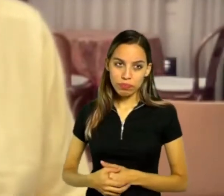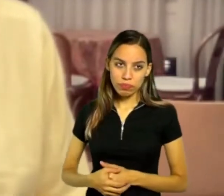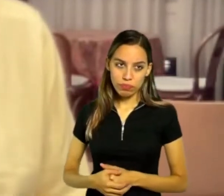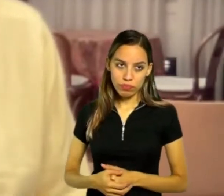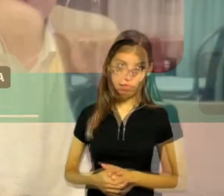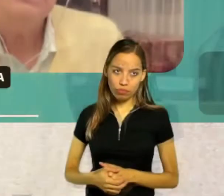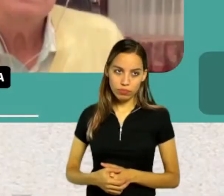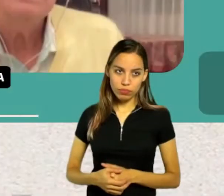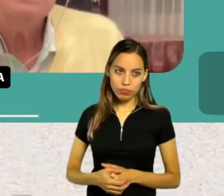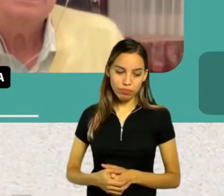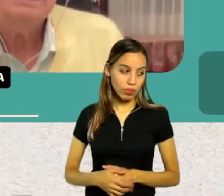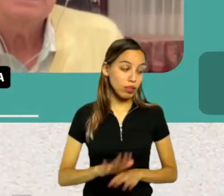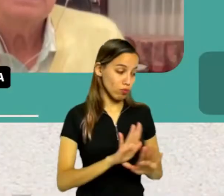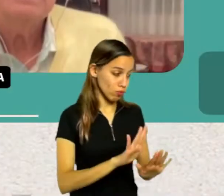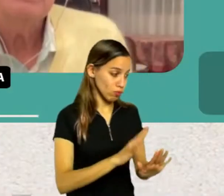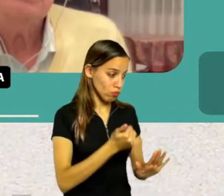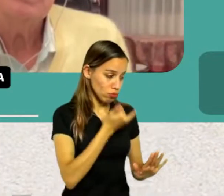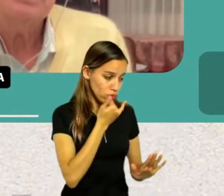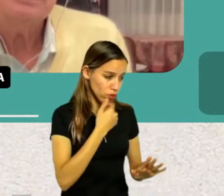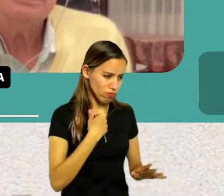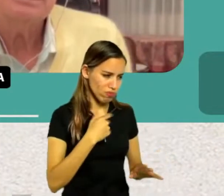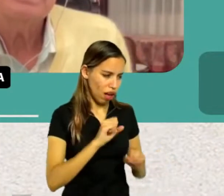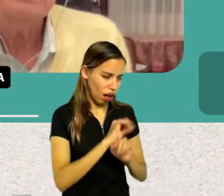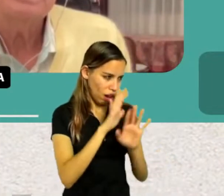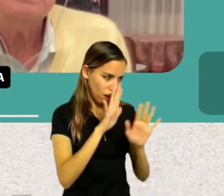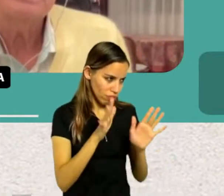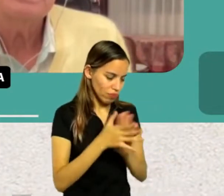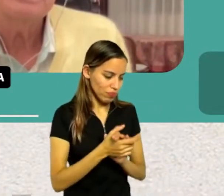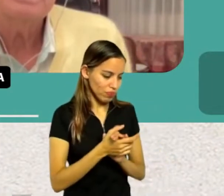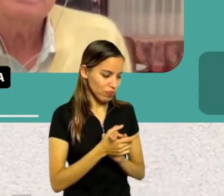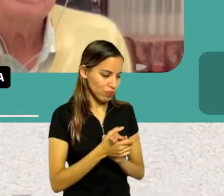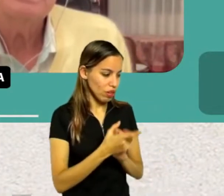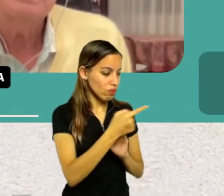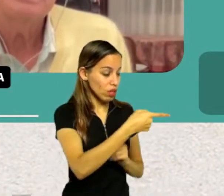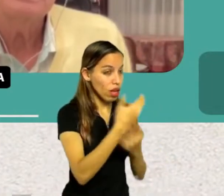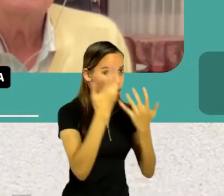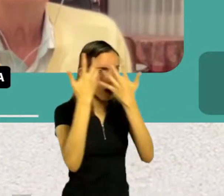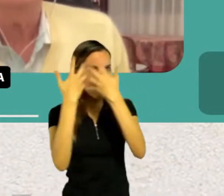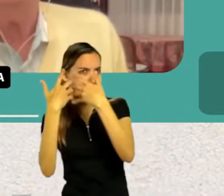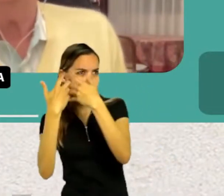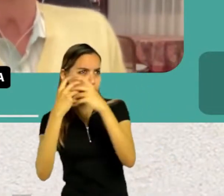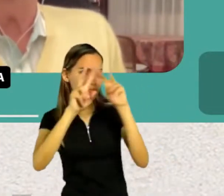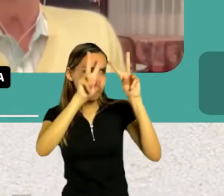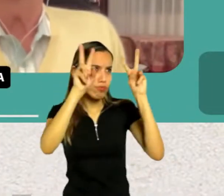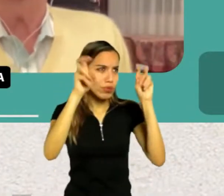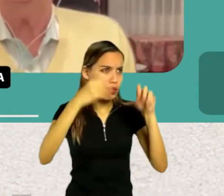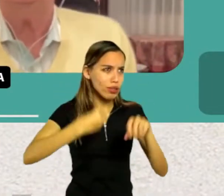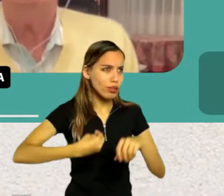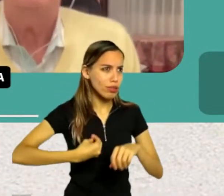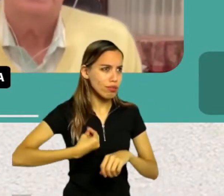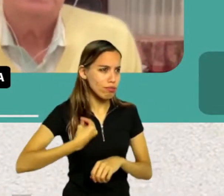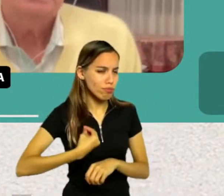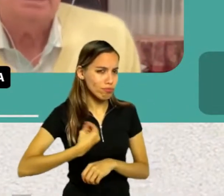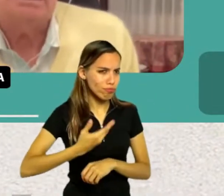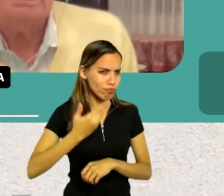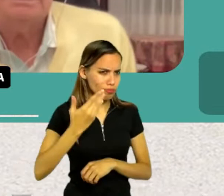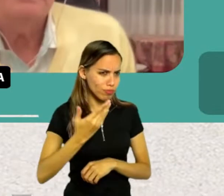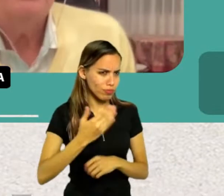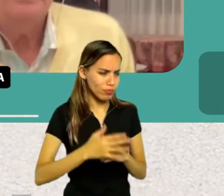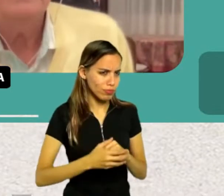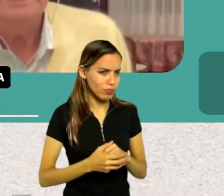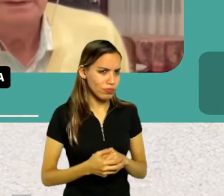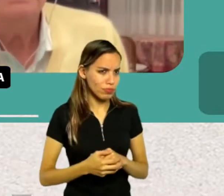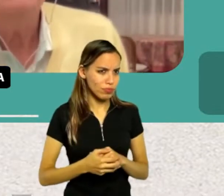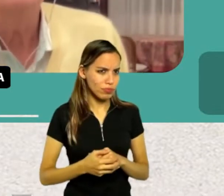eu não fui claro. Eu estou dizendo assim, qual a reflexão que você faz sobre aquele episódio da vida brasileira? Hoje,